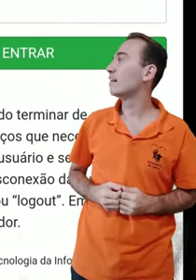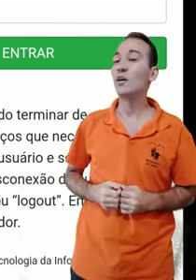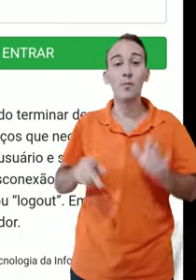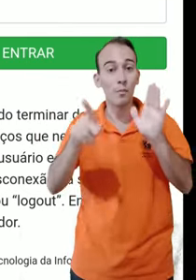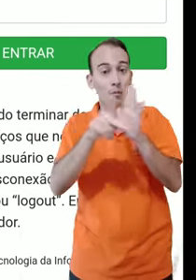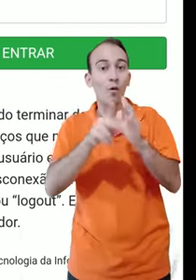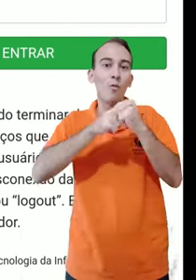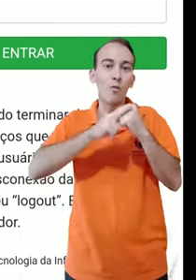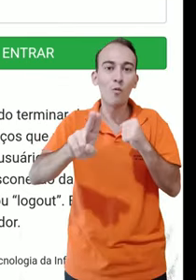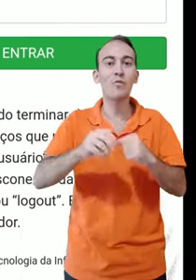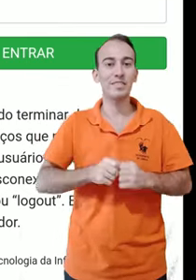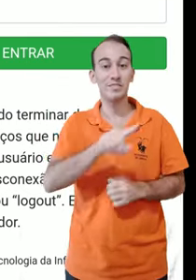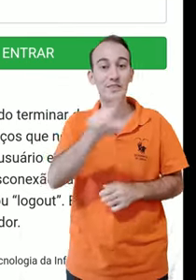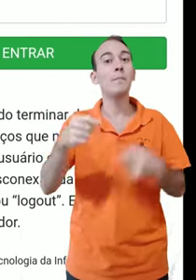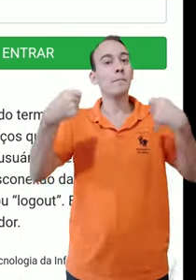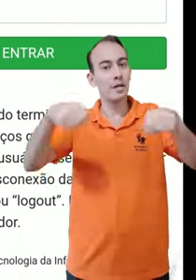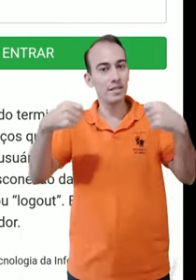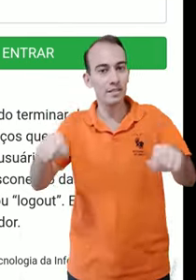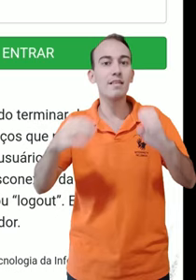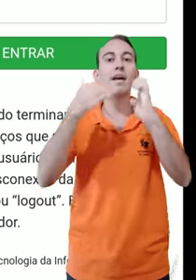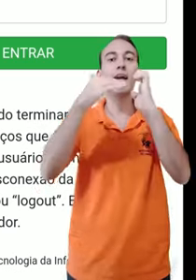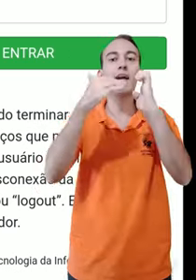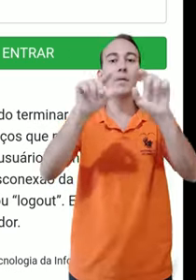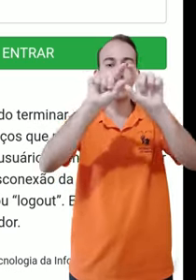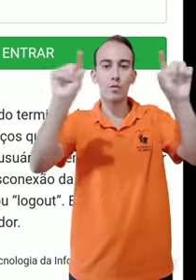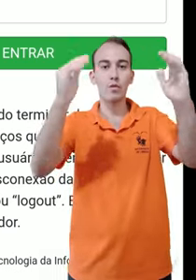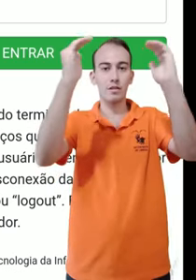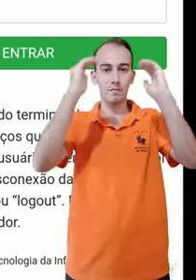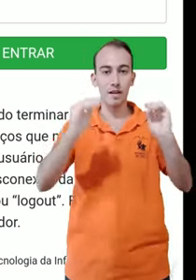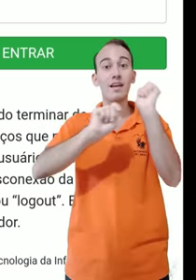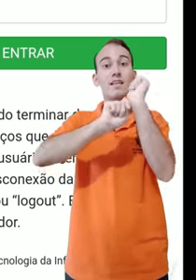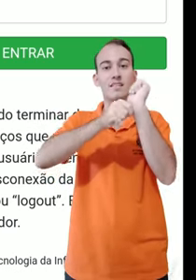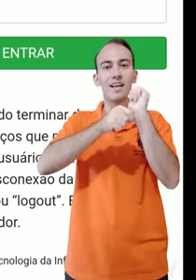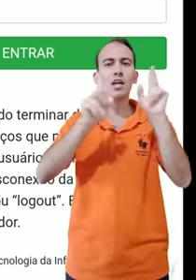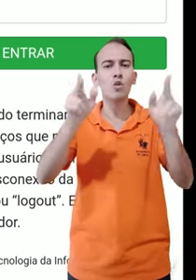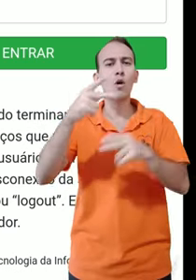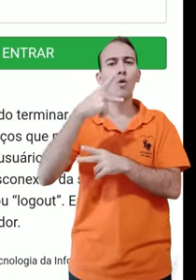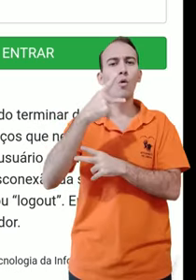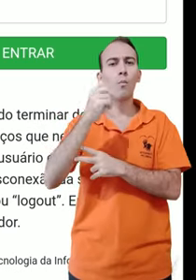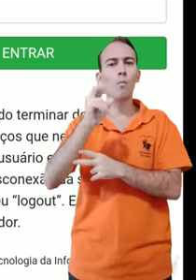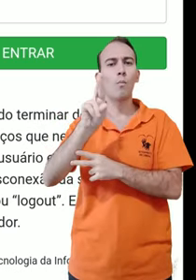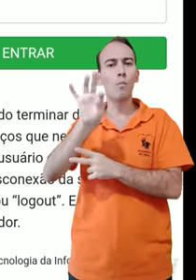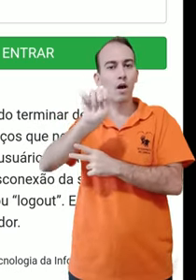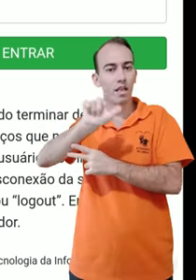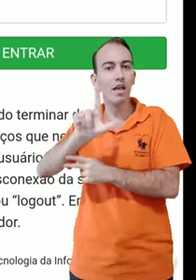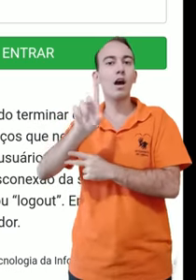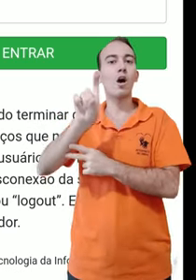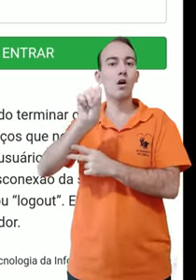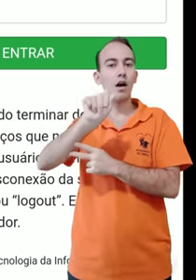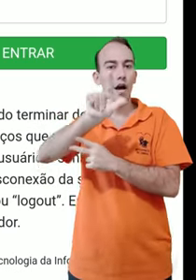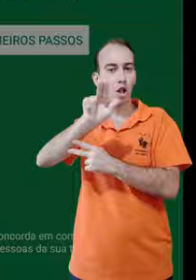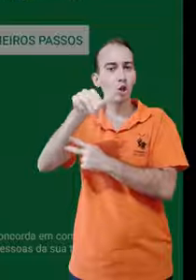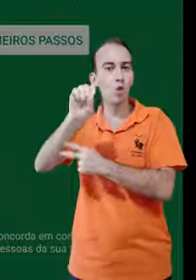é direcionado para outra tela nela você deve colocar o seu login único e senha o mesmo que é utilizado para acessar o Portal do Aluno e